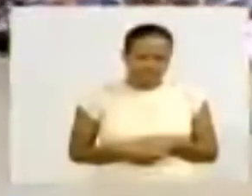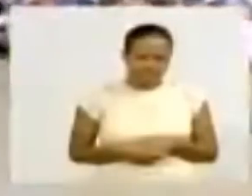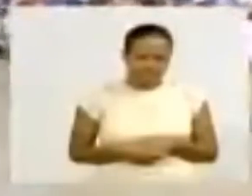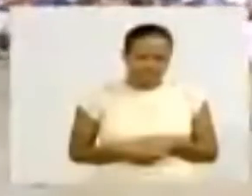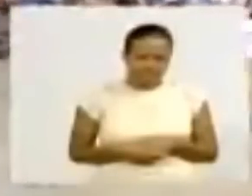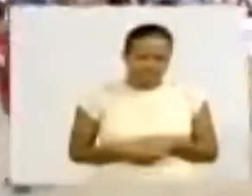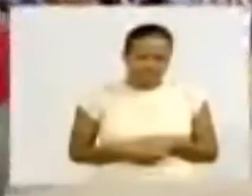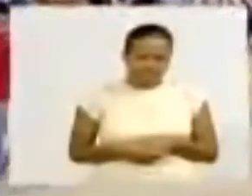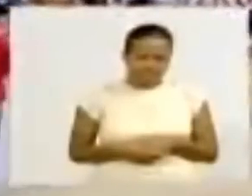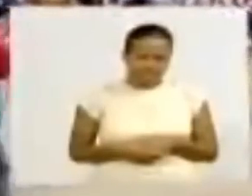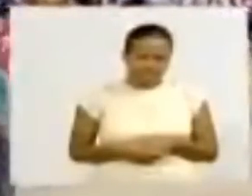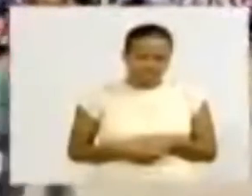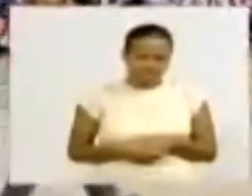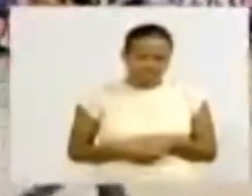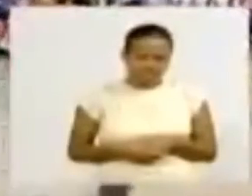Jesus já dizia: